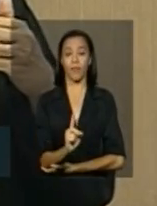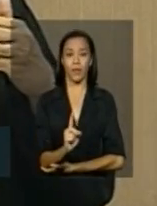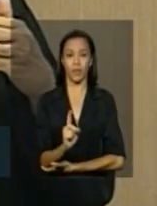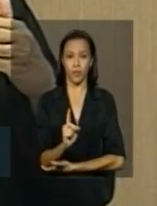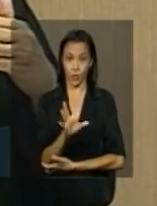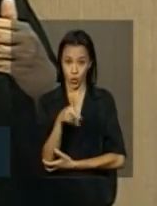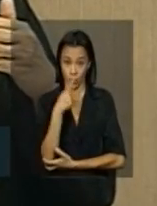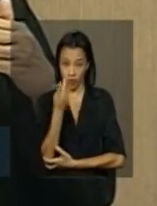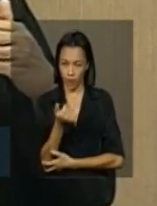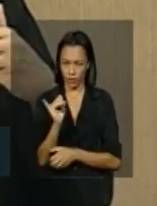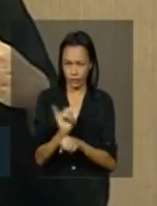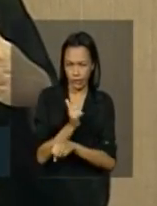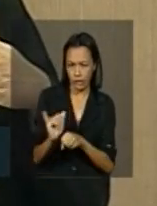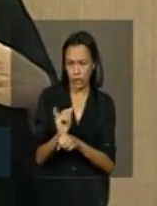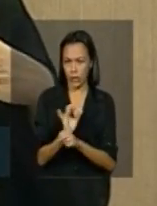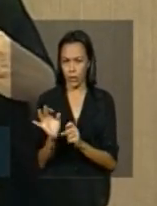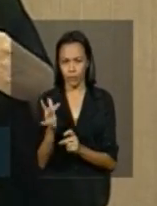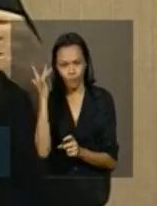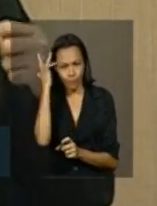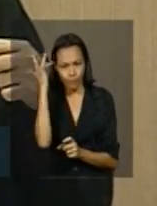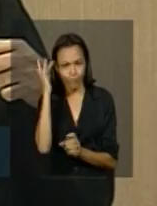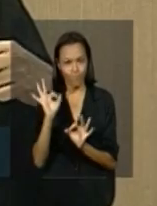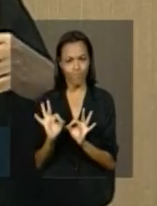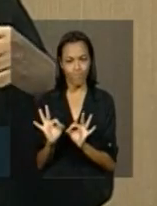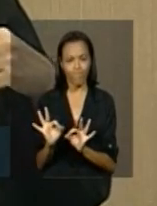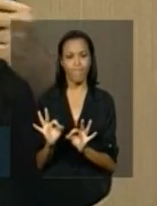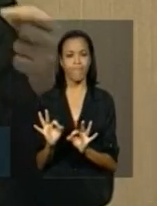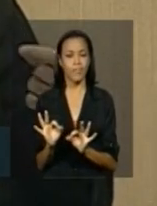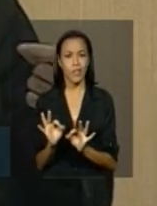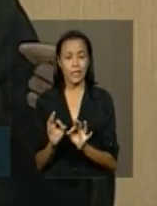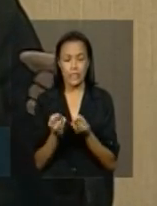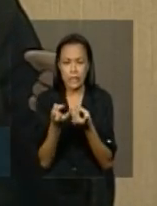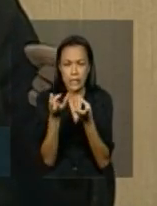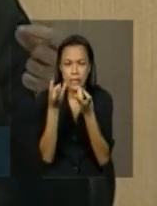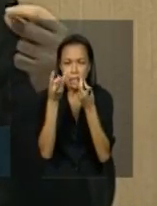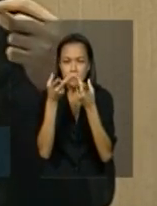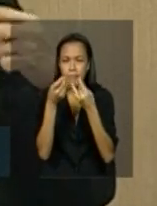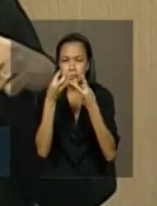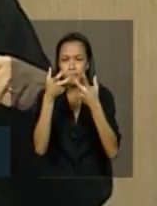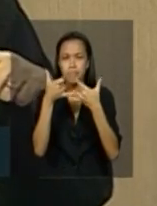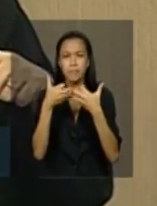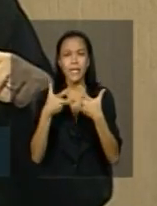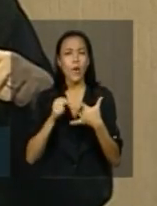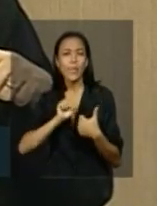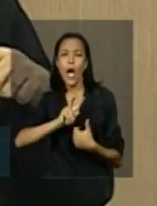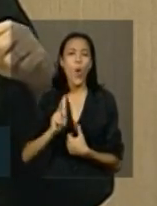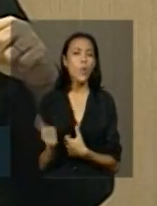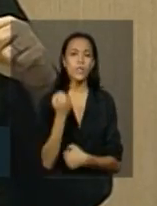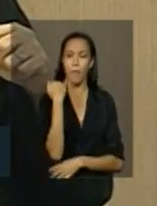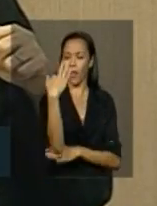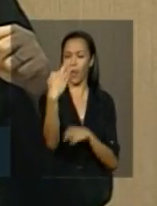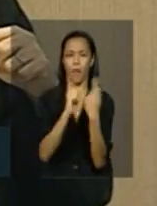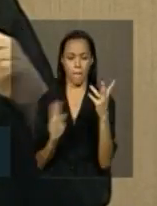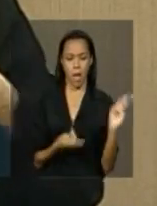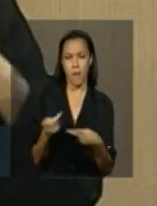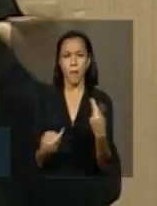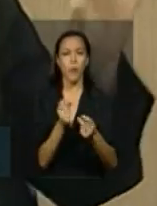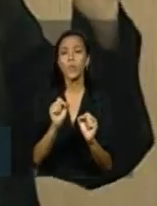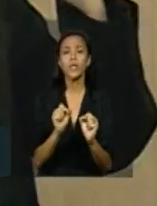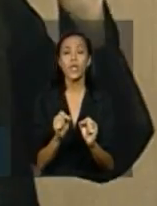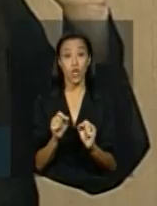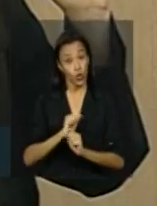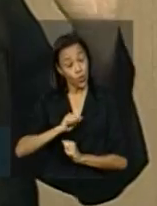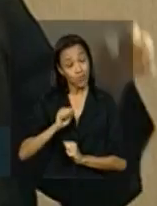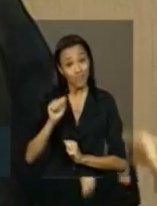da questão da sofisticação ainda não está conseguindo chegar detalhadamente o que desse desmatamento que é detectado tô falando